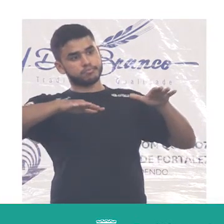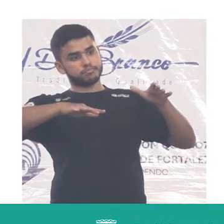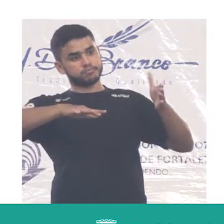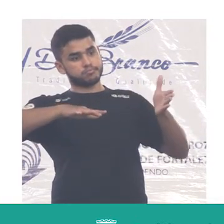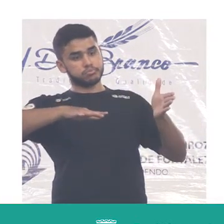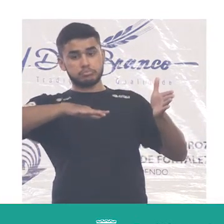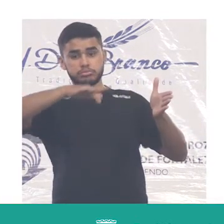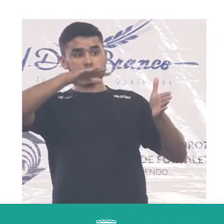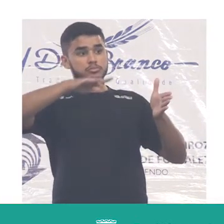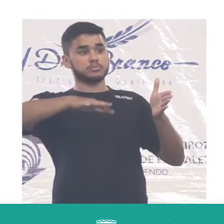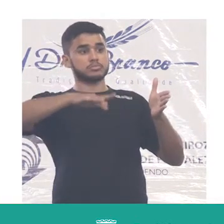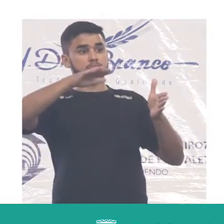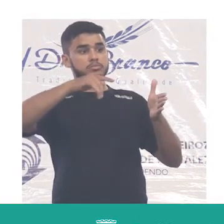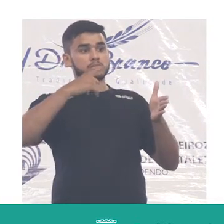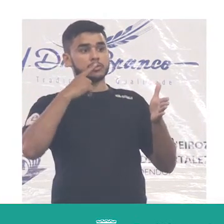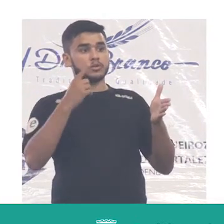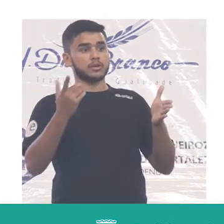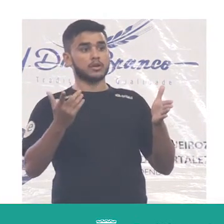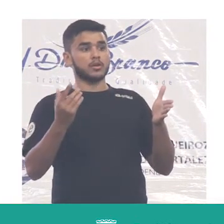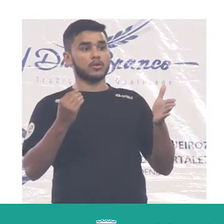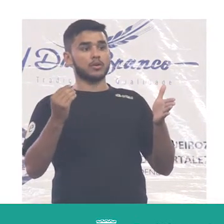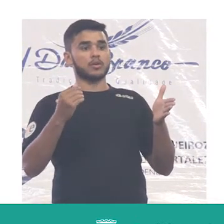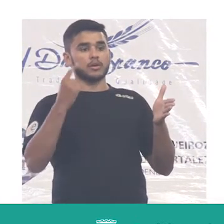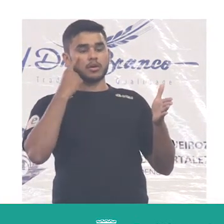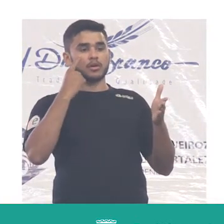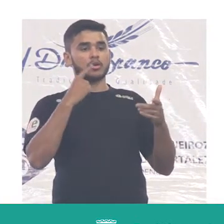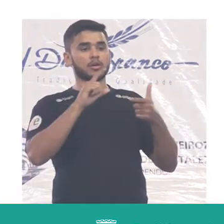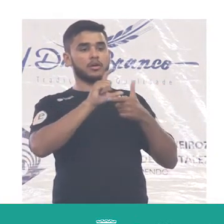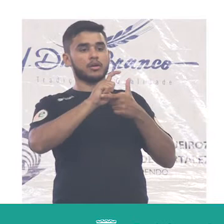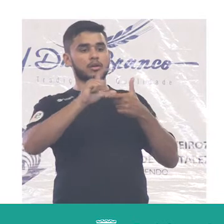Ele não disse que tem 80%?